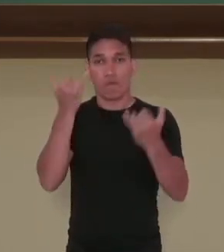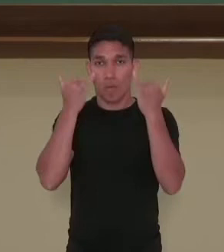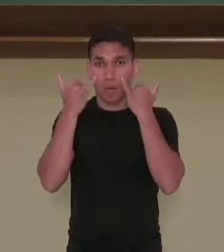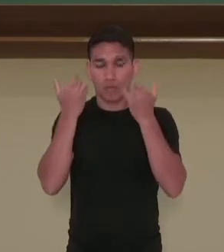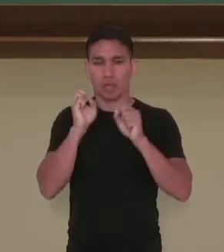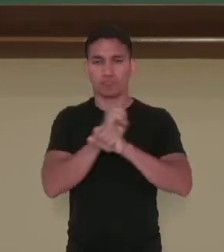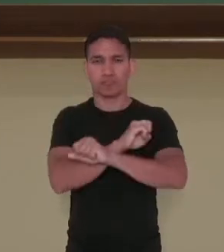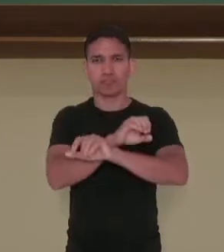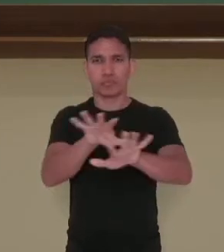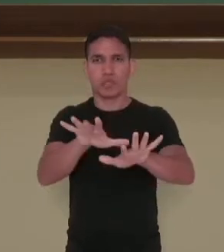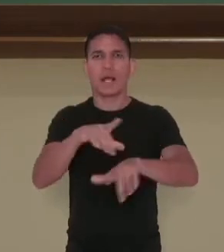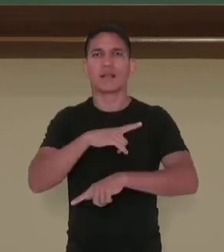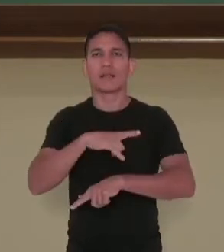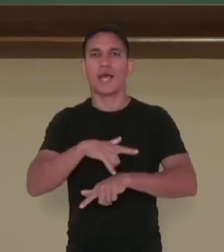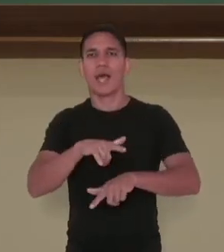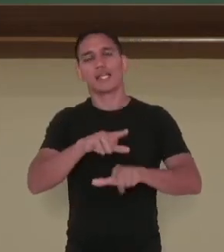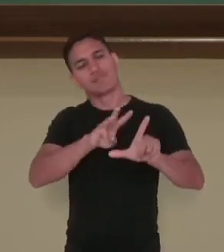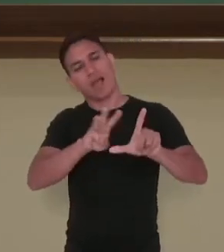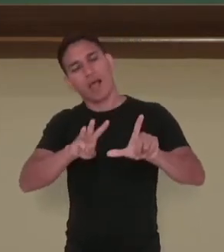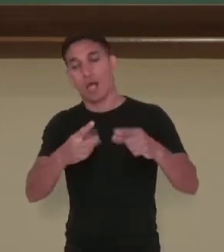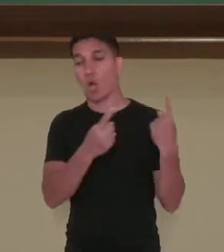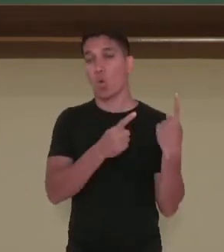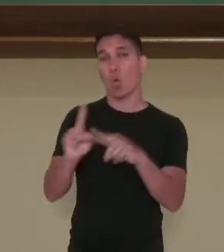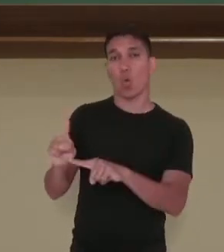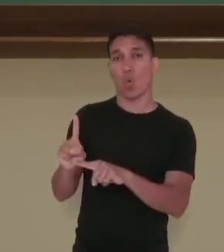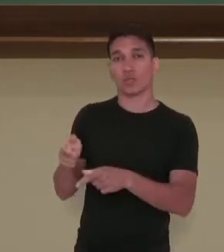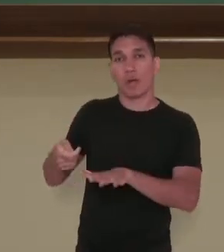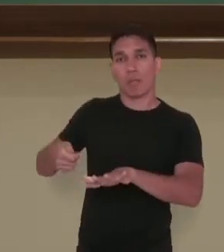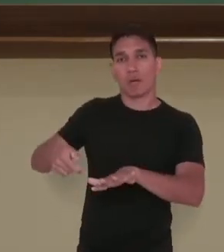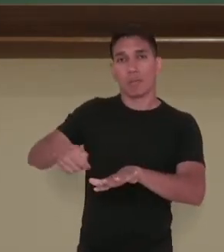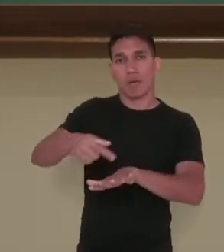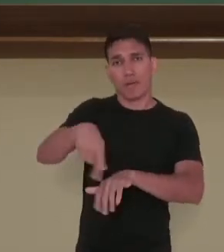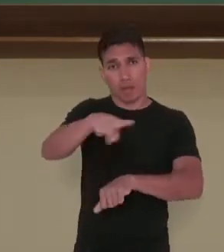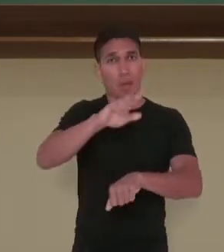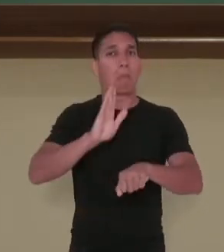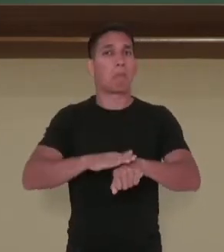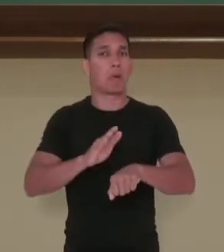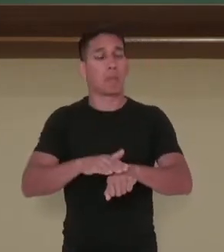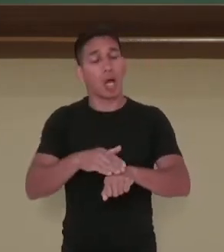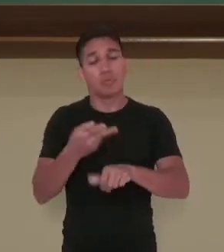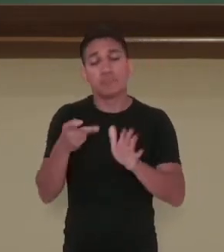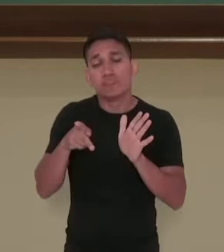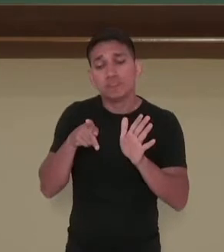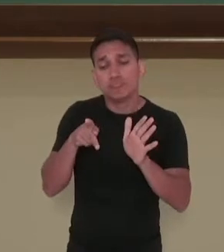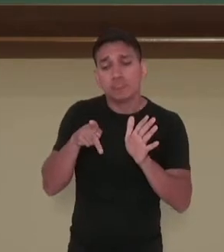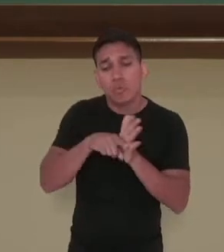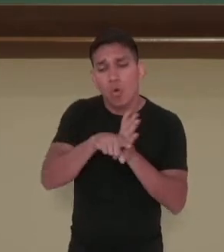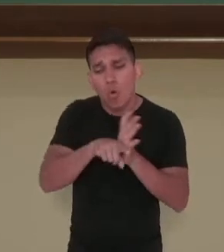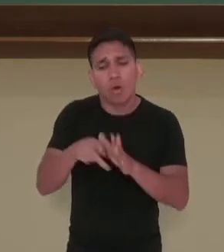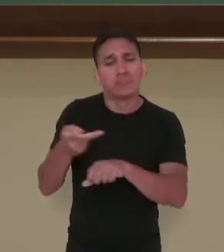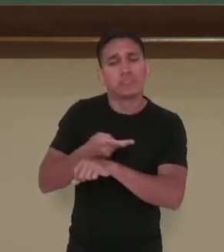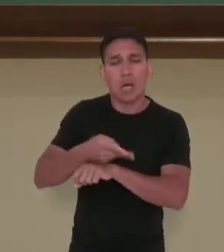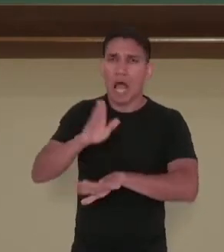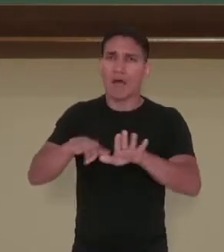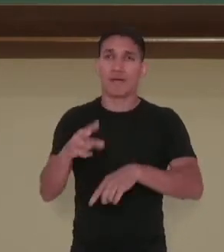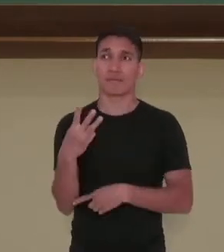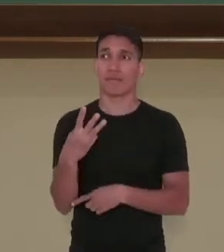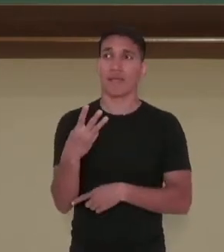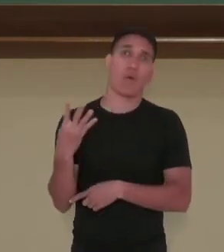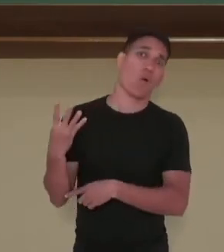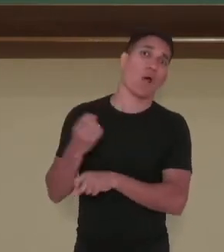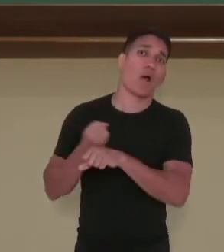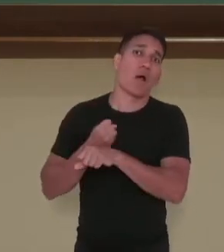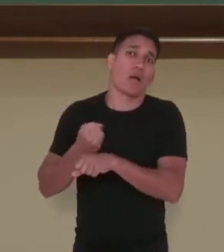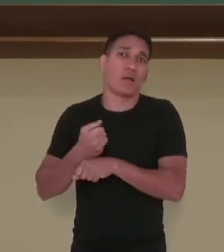de sites que combatem as fake news, você pode consultar. Às vezes está lá há 3, 4 anos uma notícia